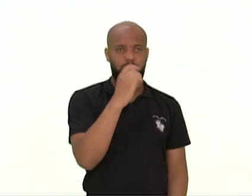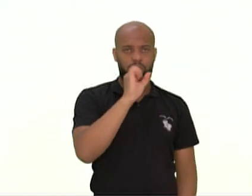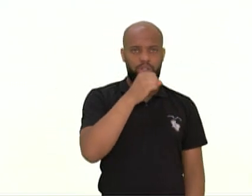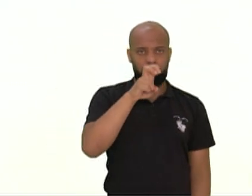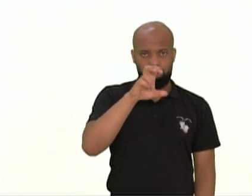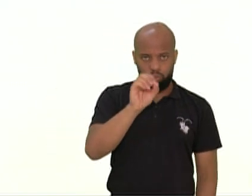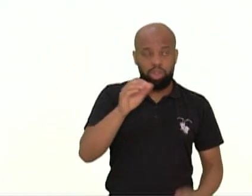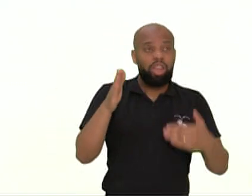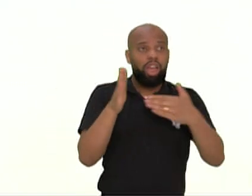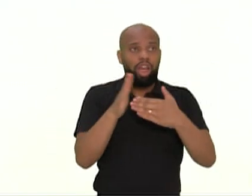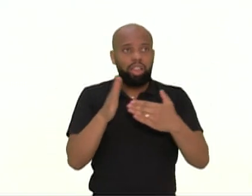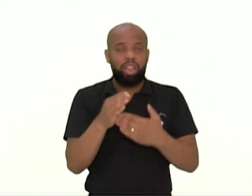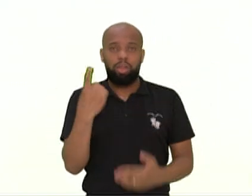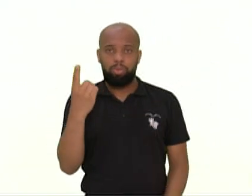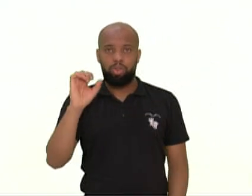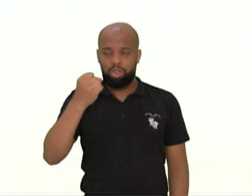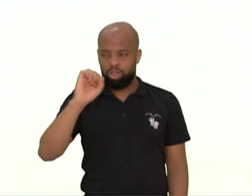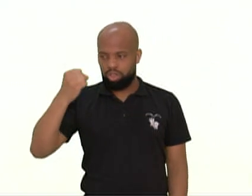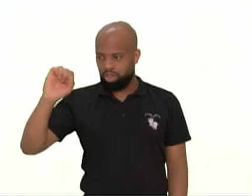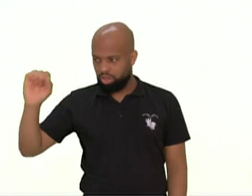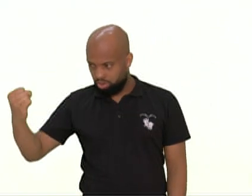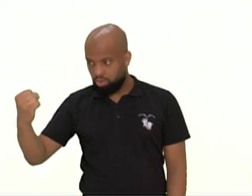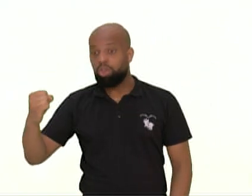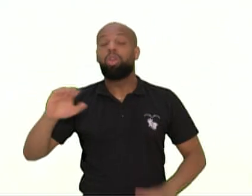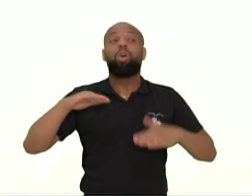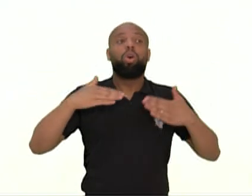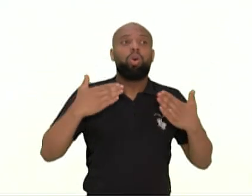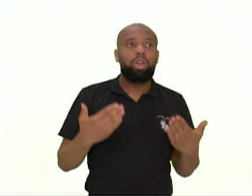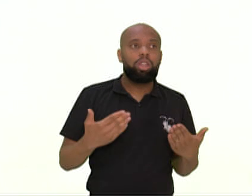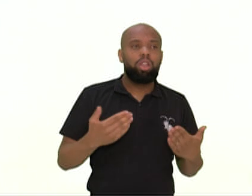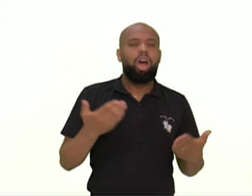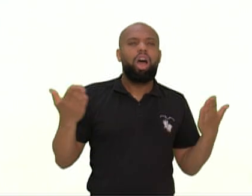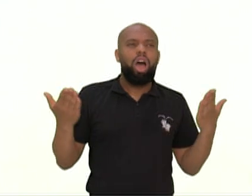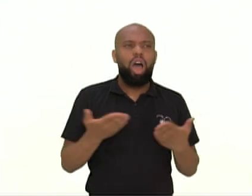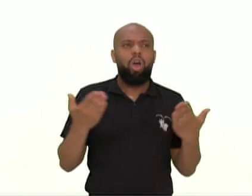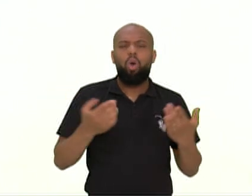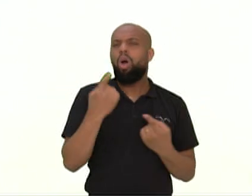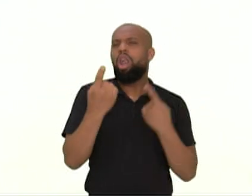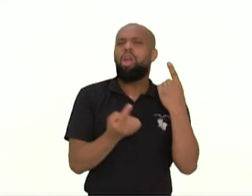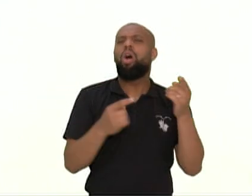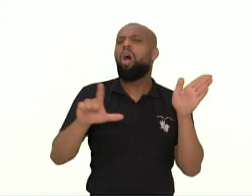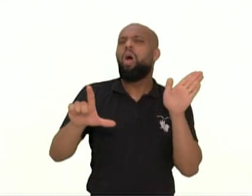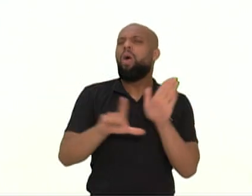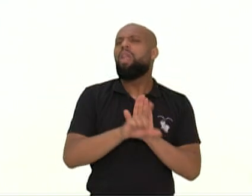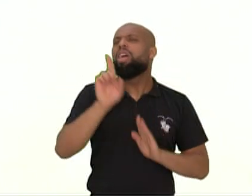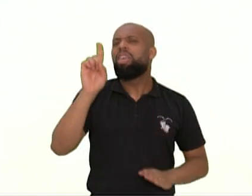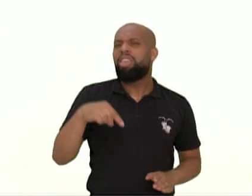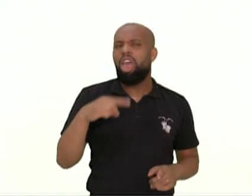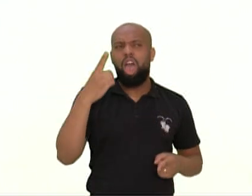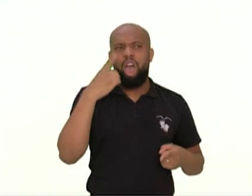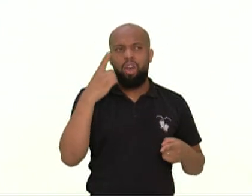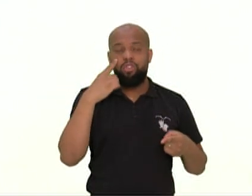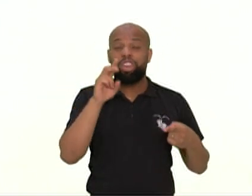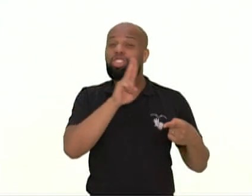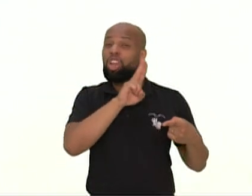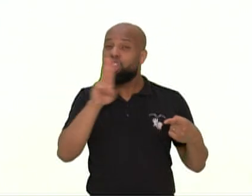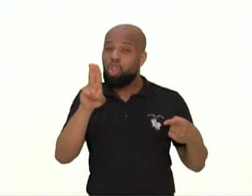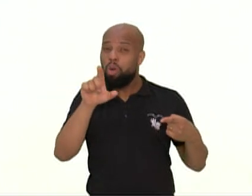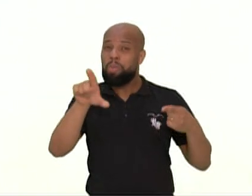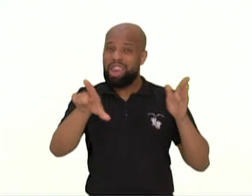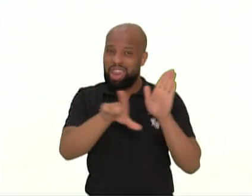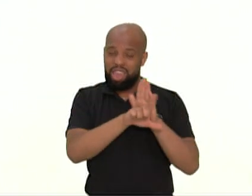entre 1850 e 1888, referimos-nos especificamente às A.